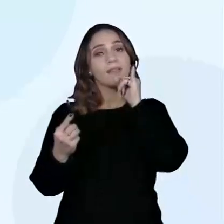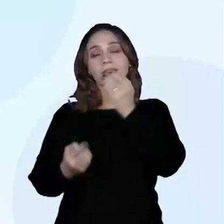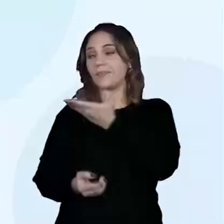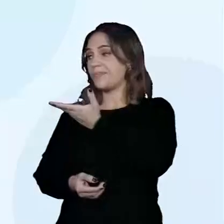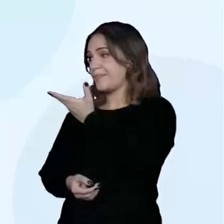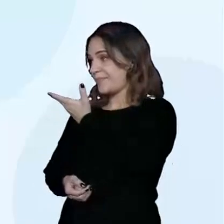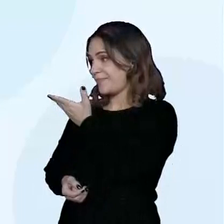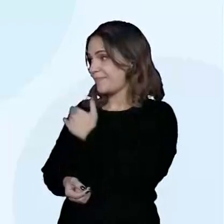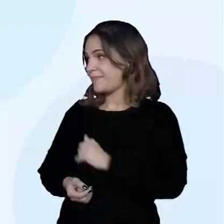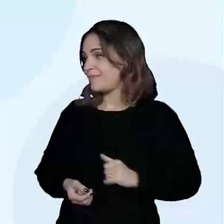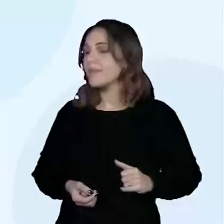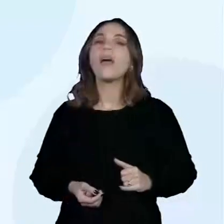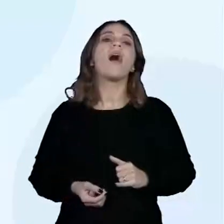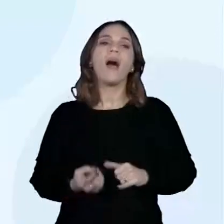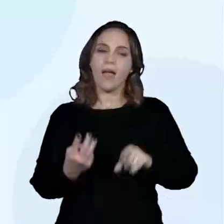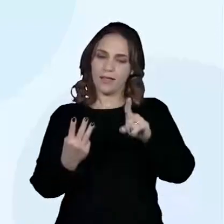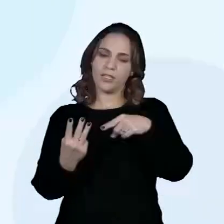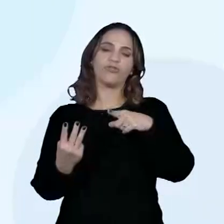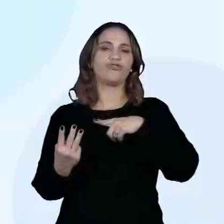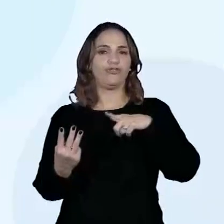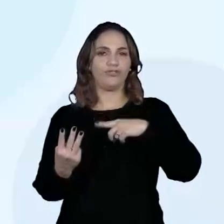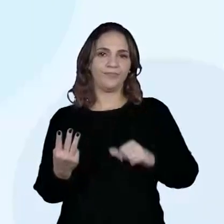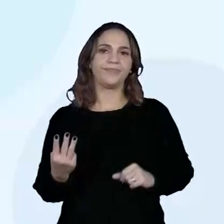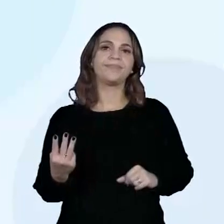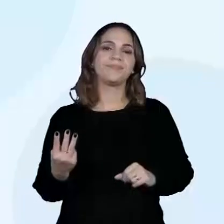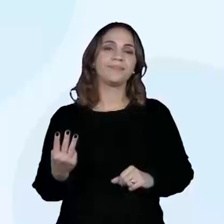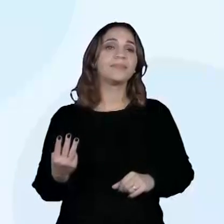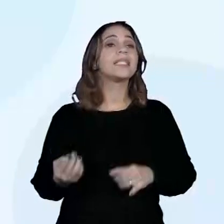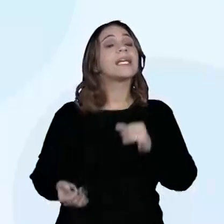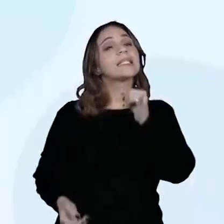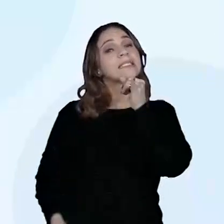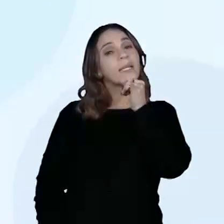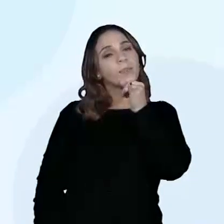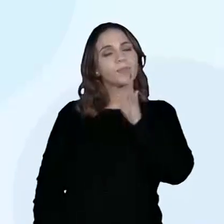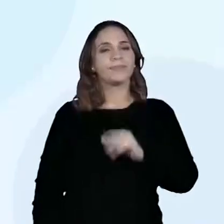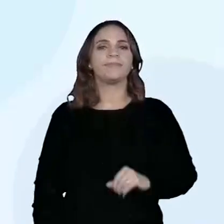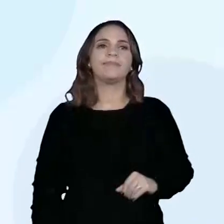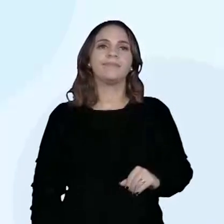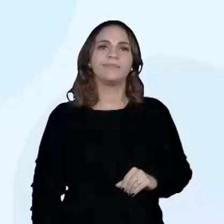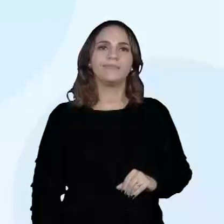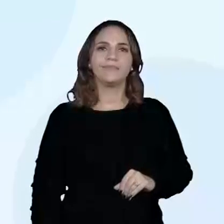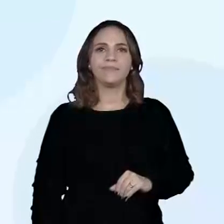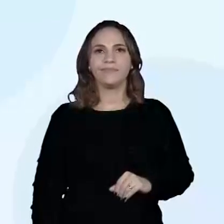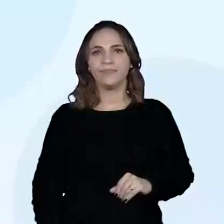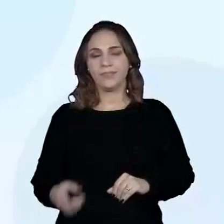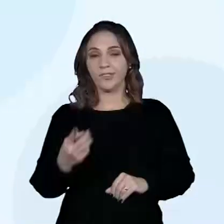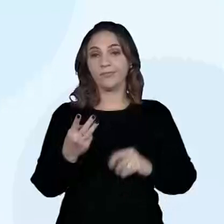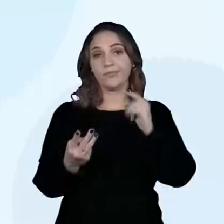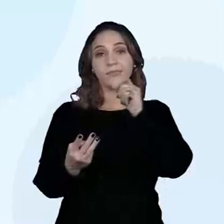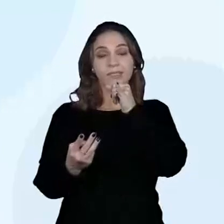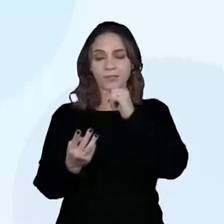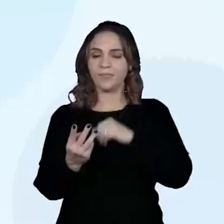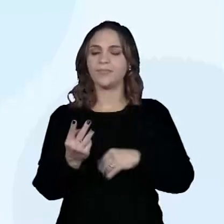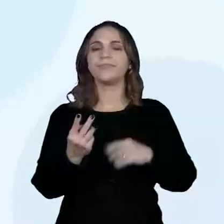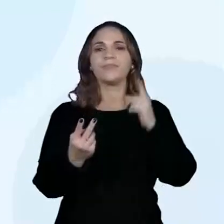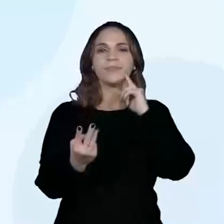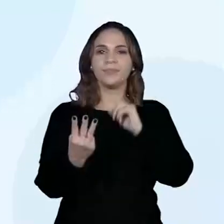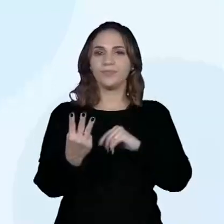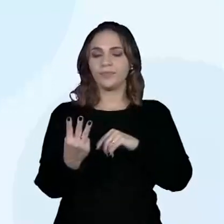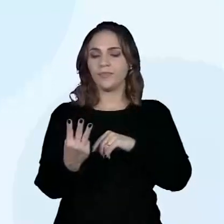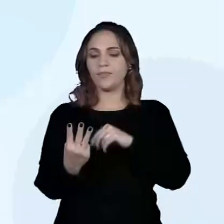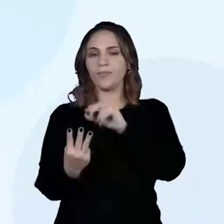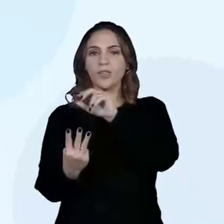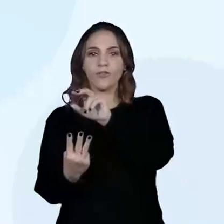aqui. Aí elas recebem um acento. Por exemplo, sempre explicando na prática.